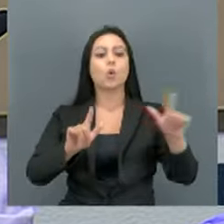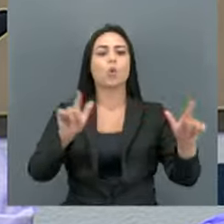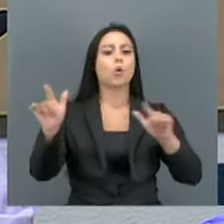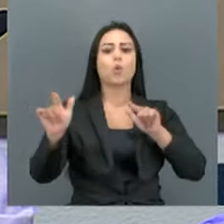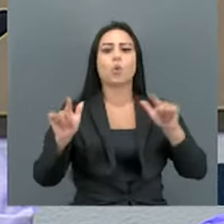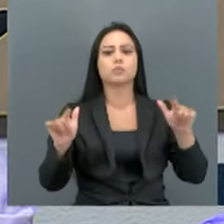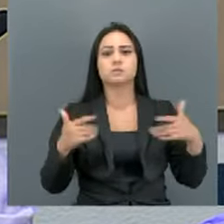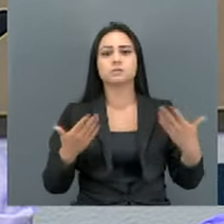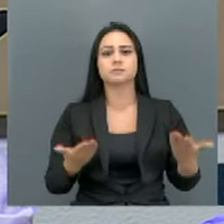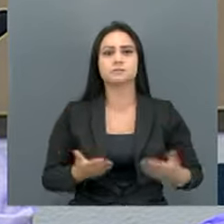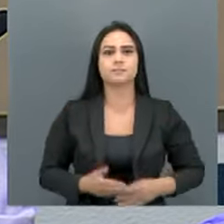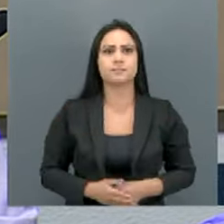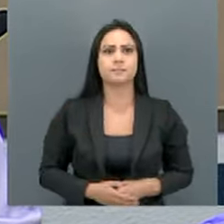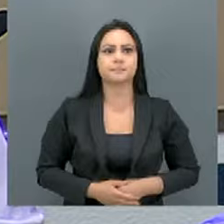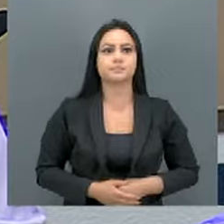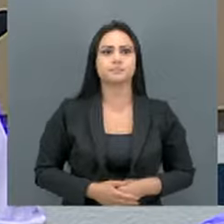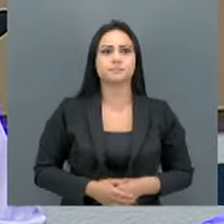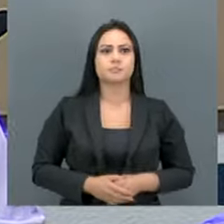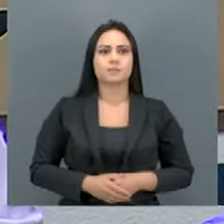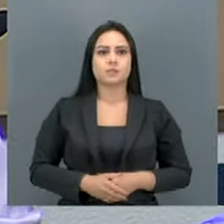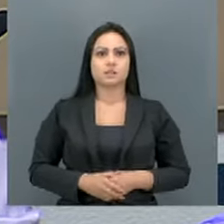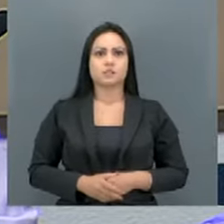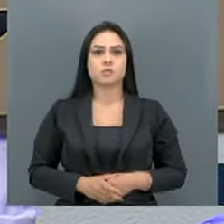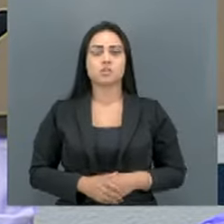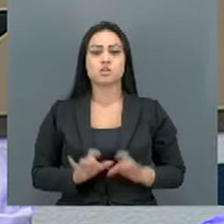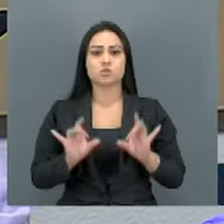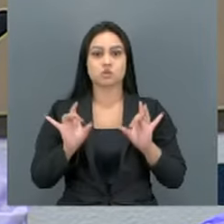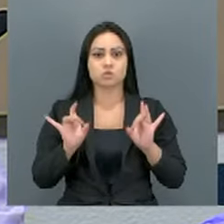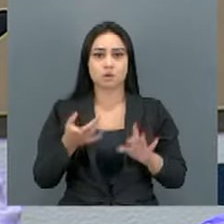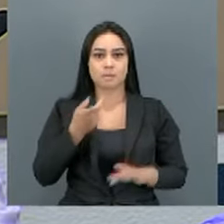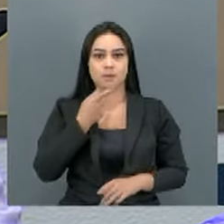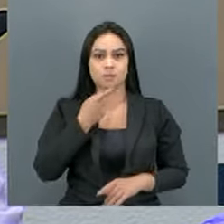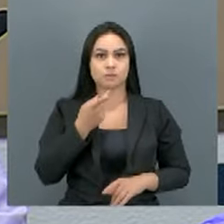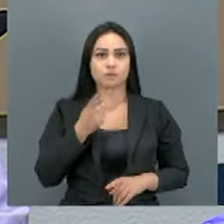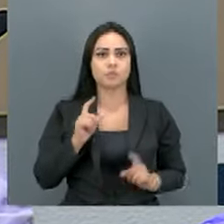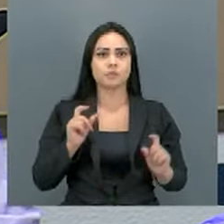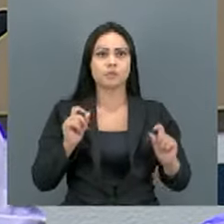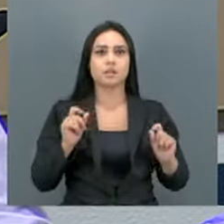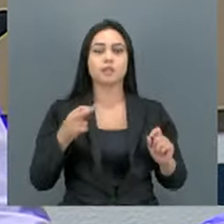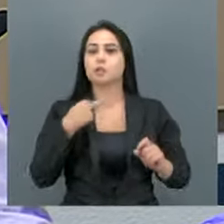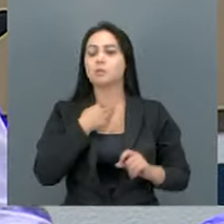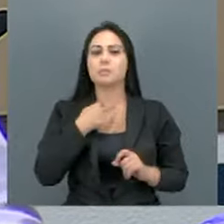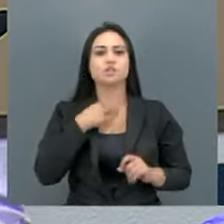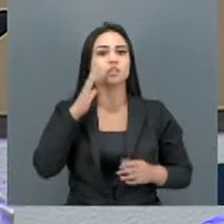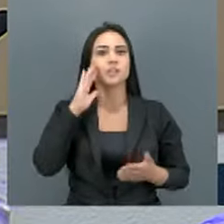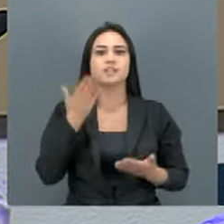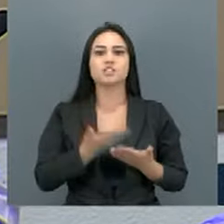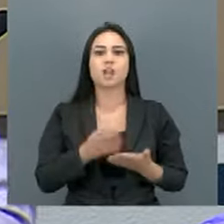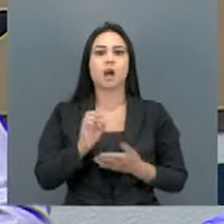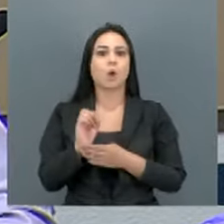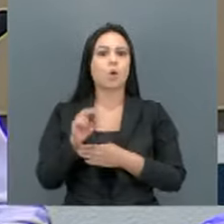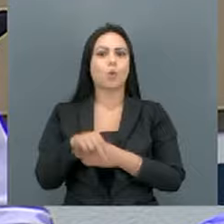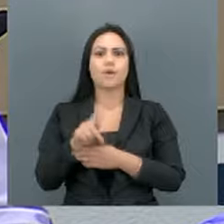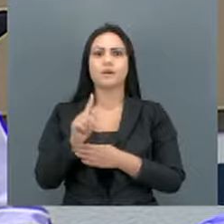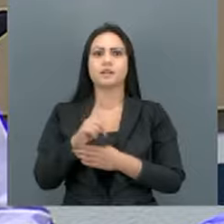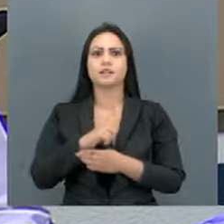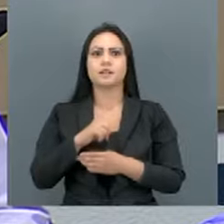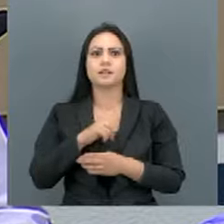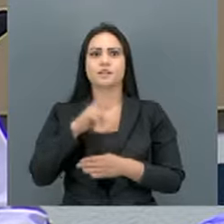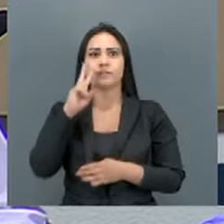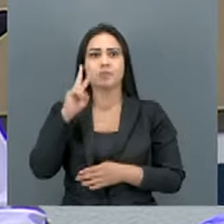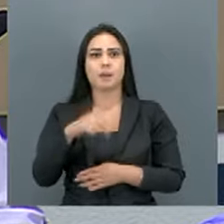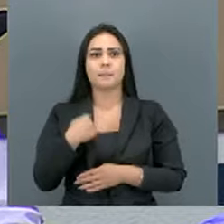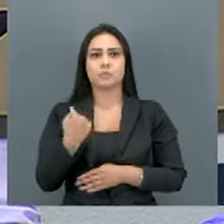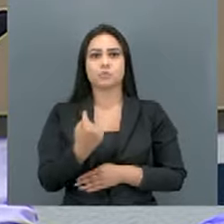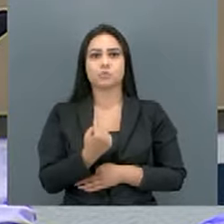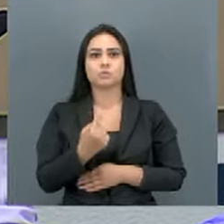aldeias. Só fala de mentira. Não pode acreditar a ZUNG. Tem que consultar para